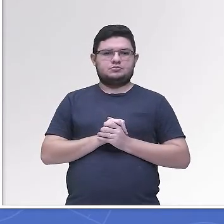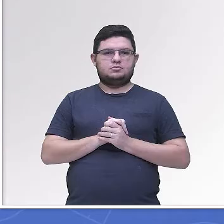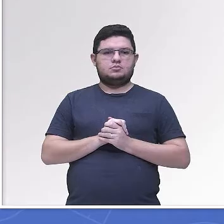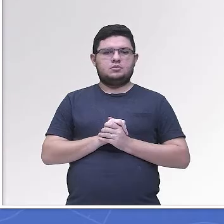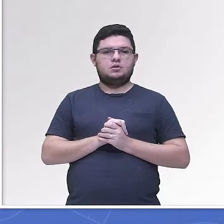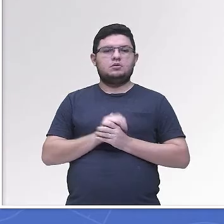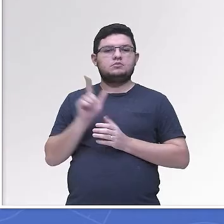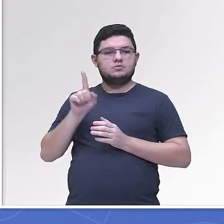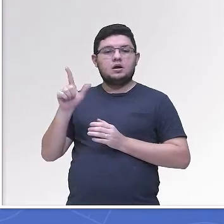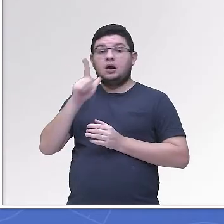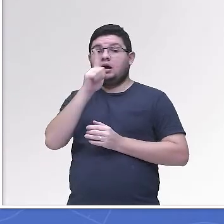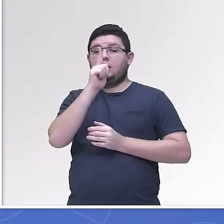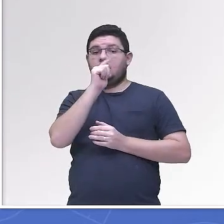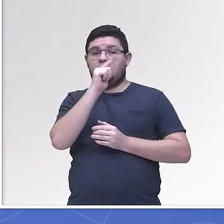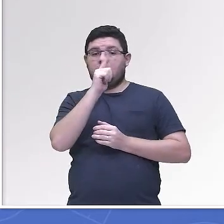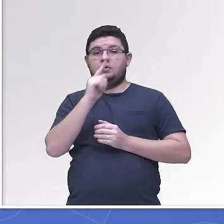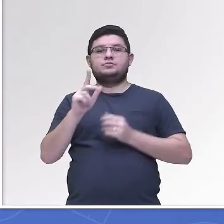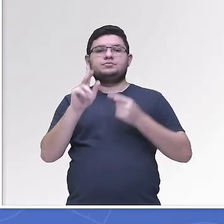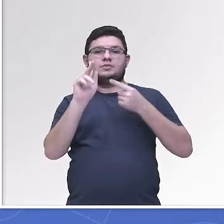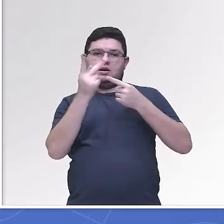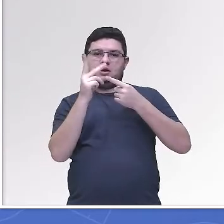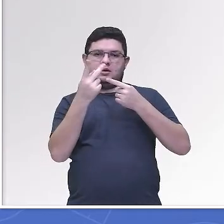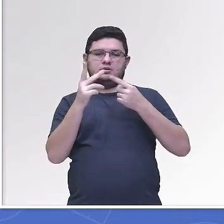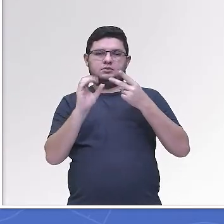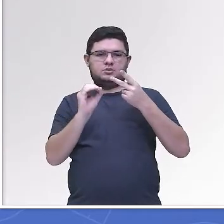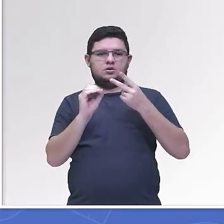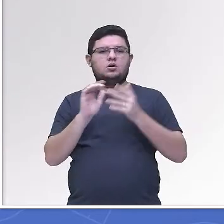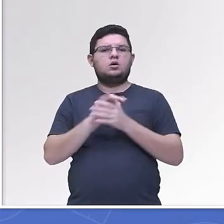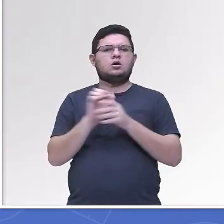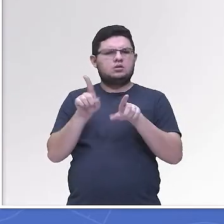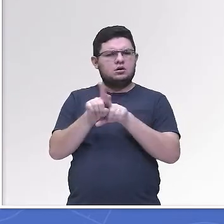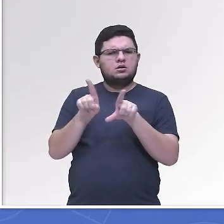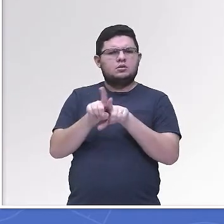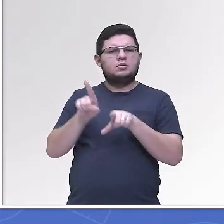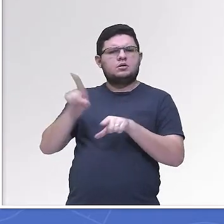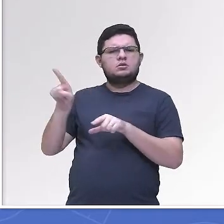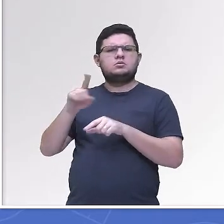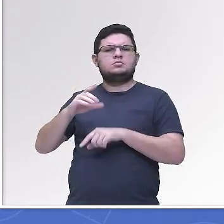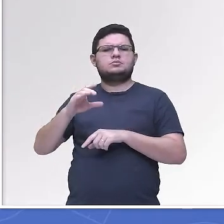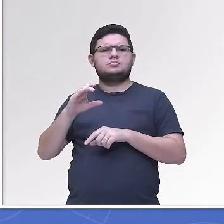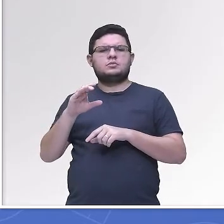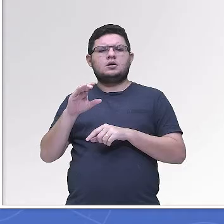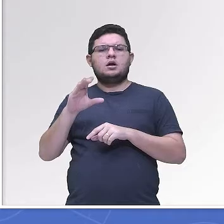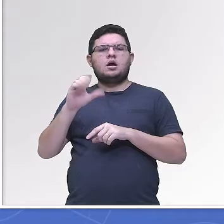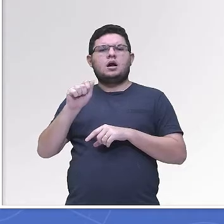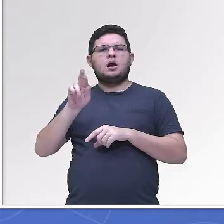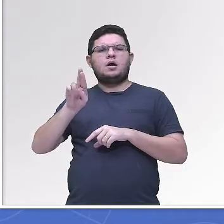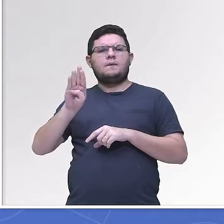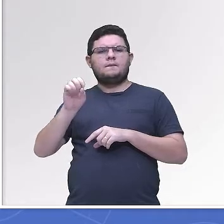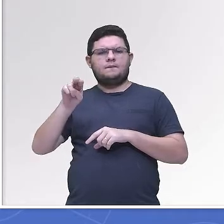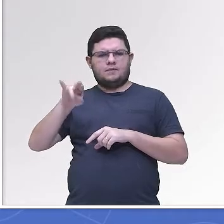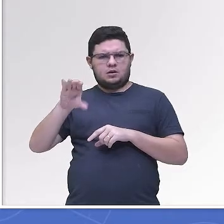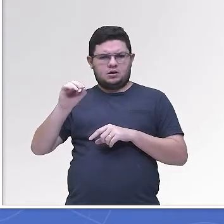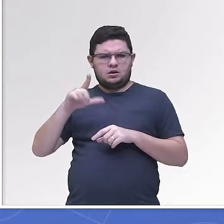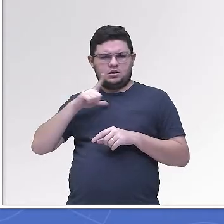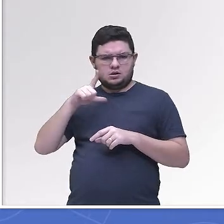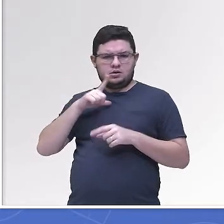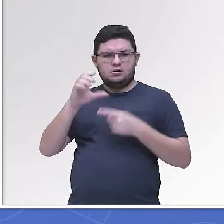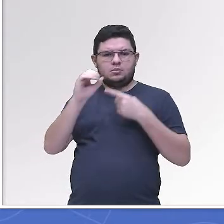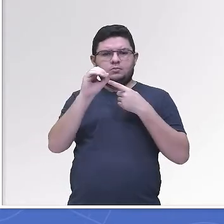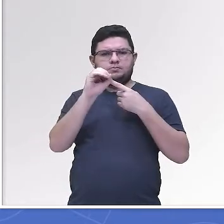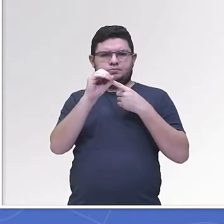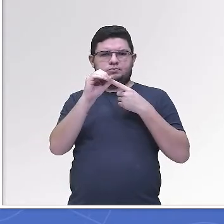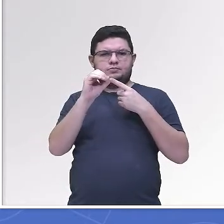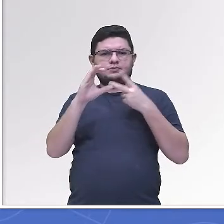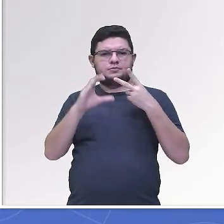o gás carbônico, substância composta, e uma infinidade de outras substâncias. Por exemplo, aqui CO. O